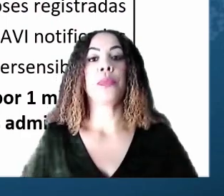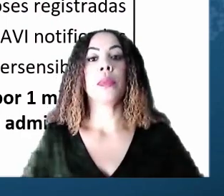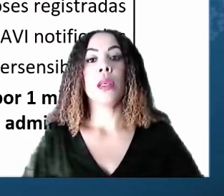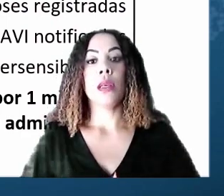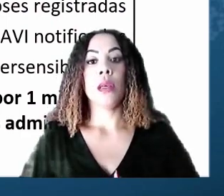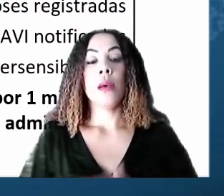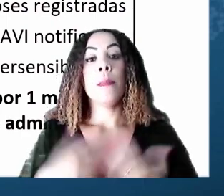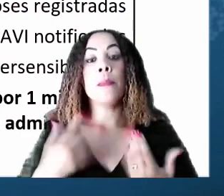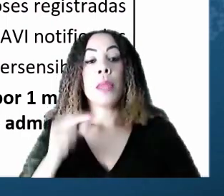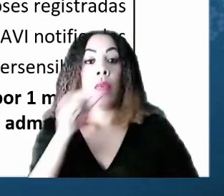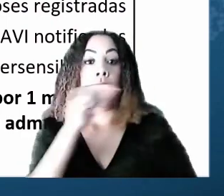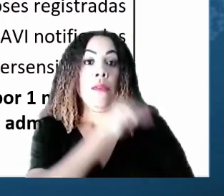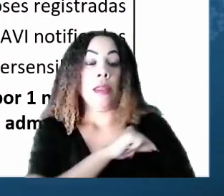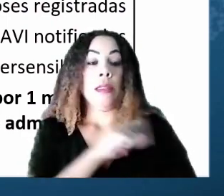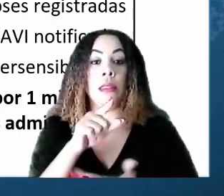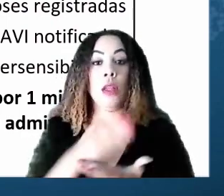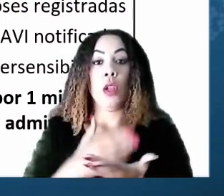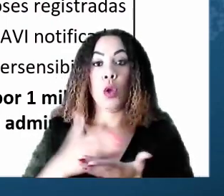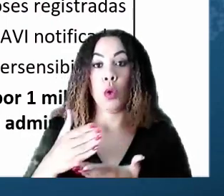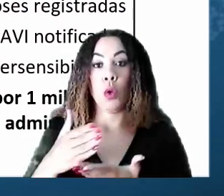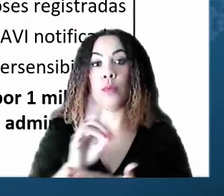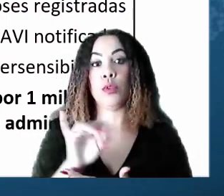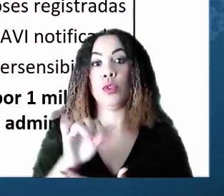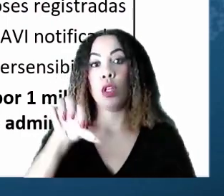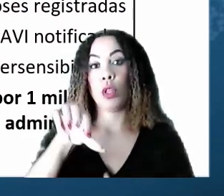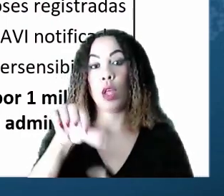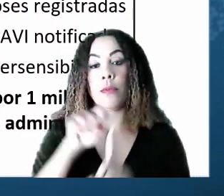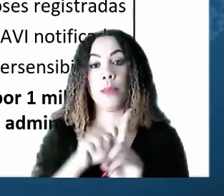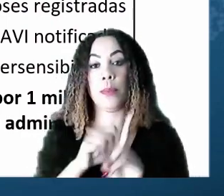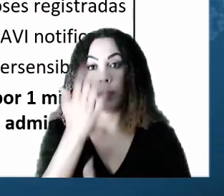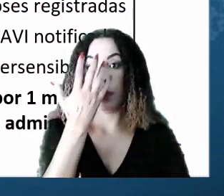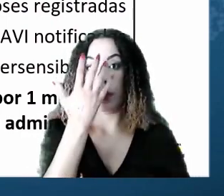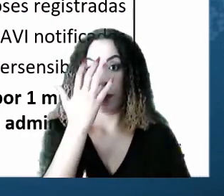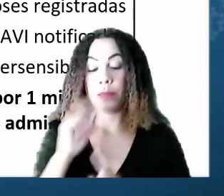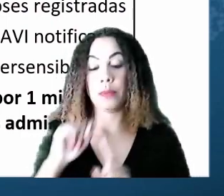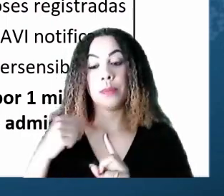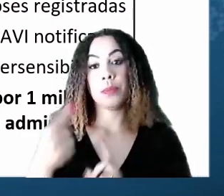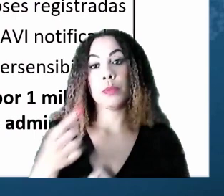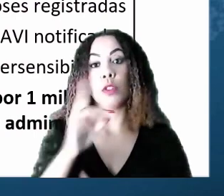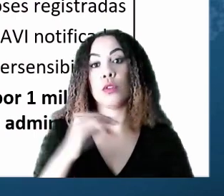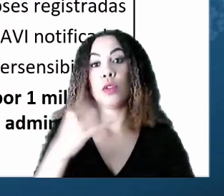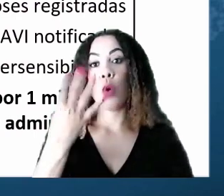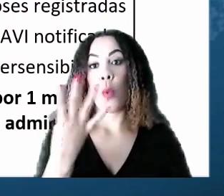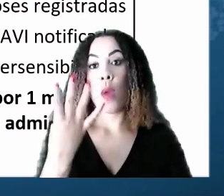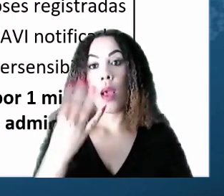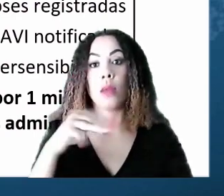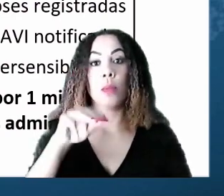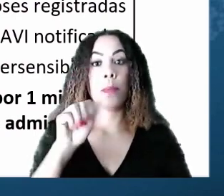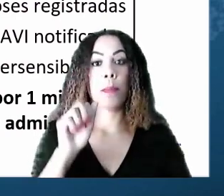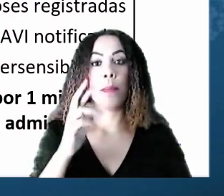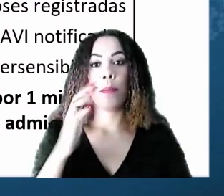começou no dia 9 de fevereiro, e aí no dia 4 de março,